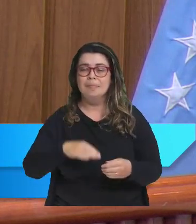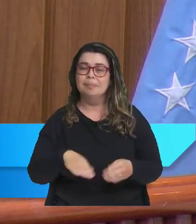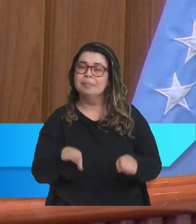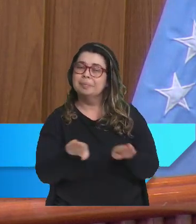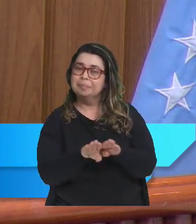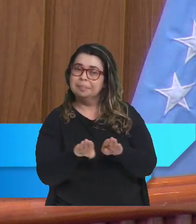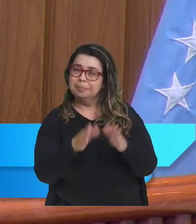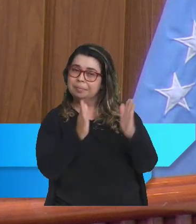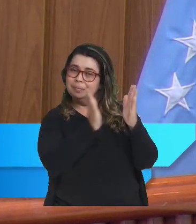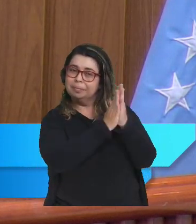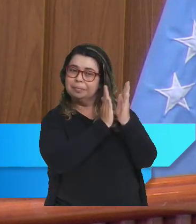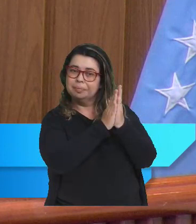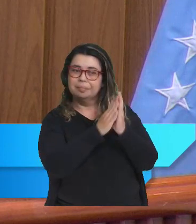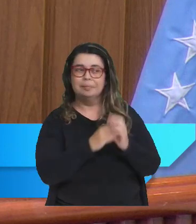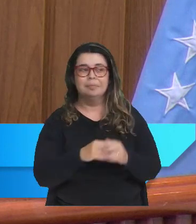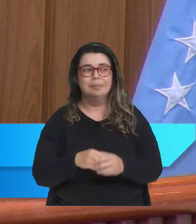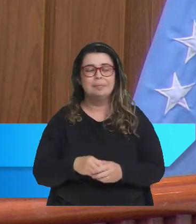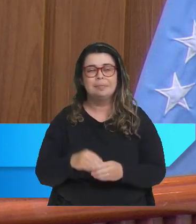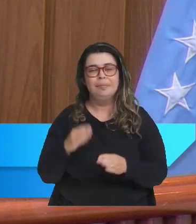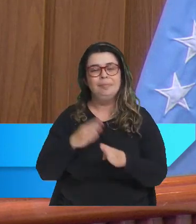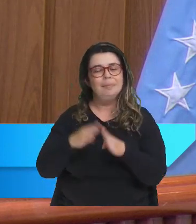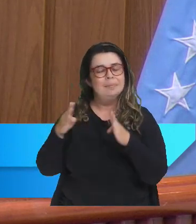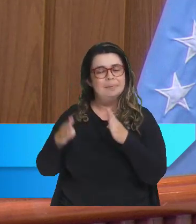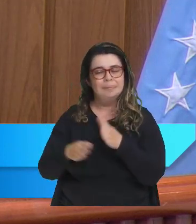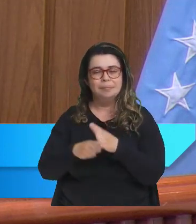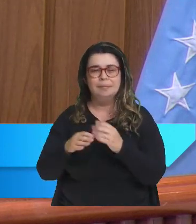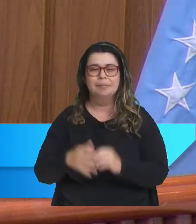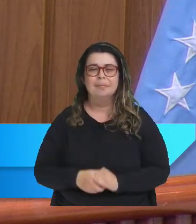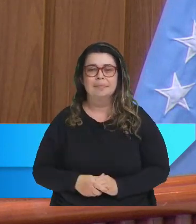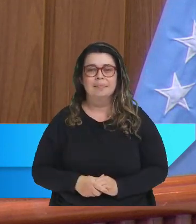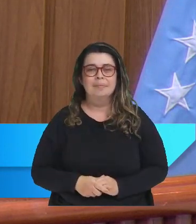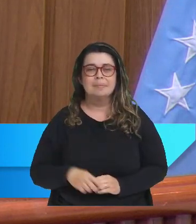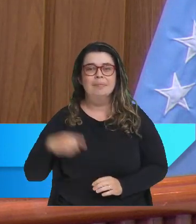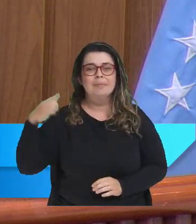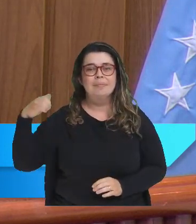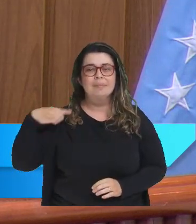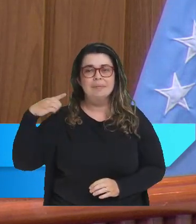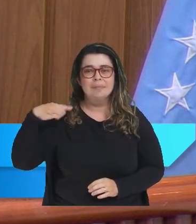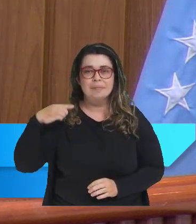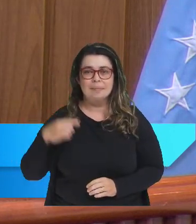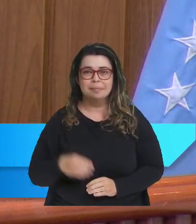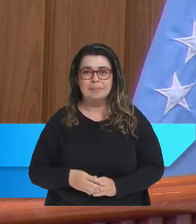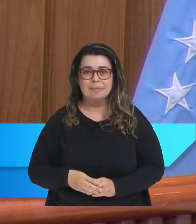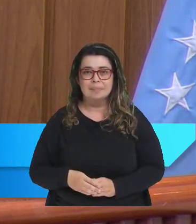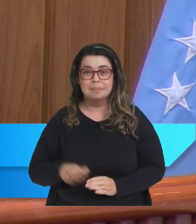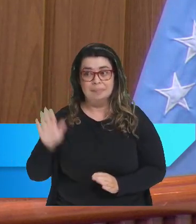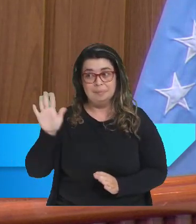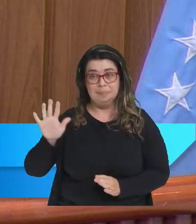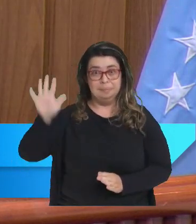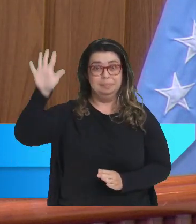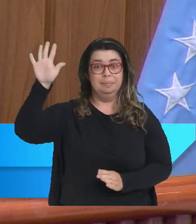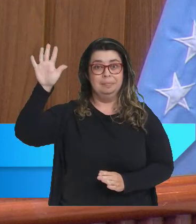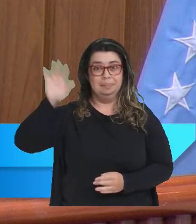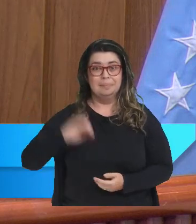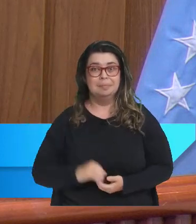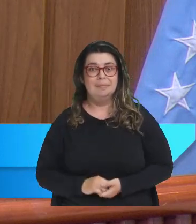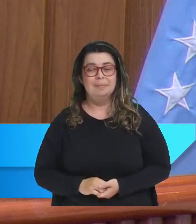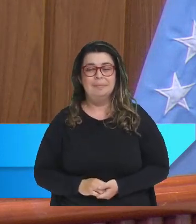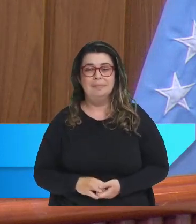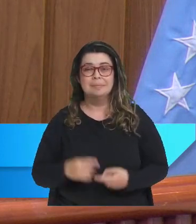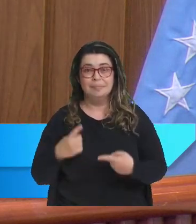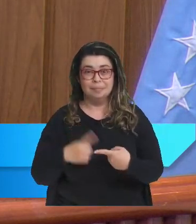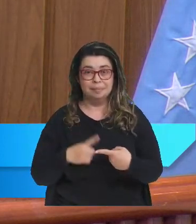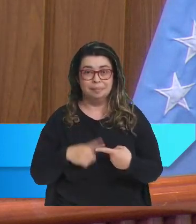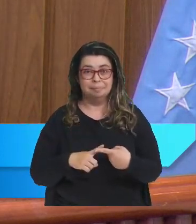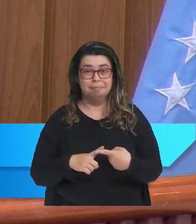não só o Fernando Circa, mas todos aqueles deputados que colocaram os seus nomes à disposição. Porque, na verdade, não